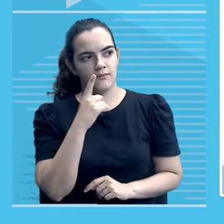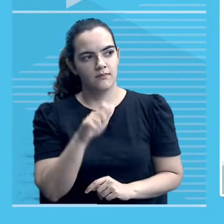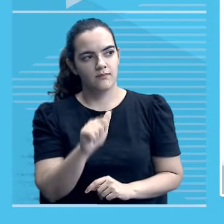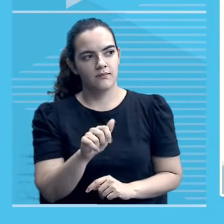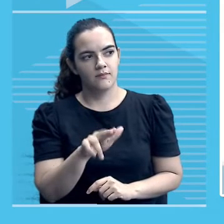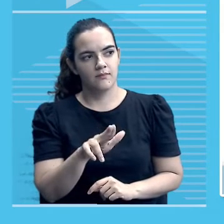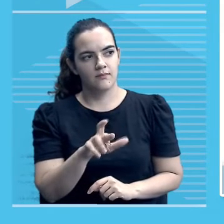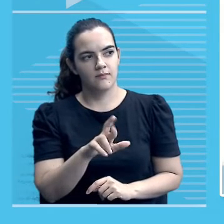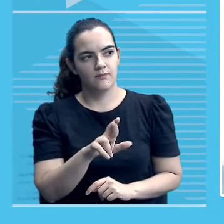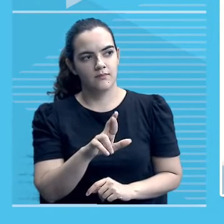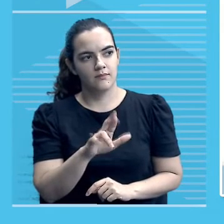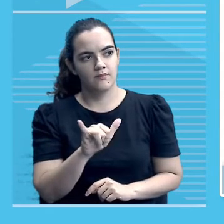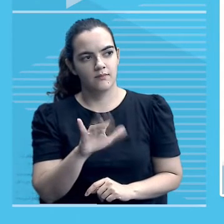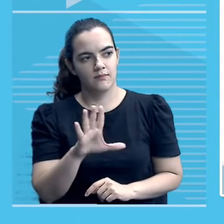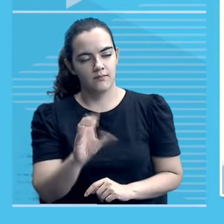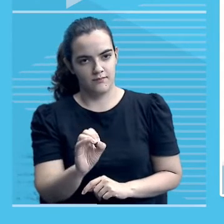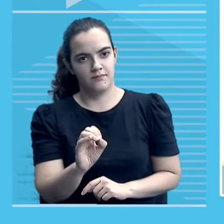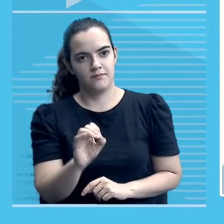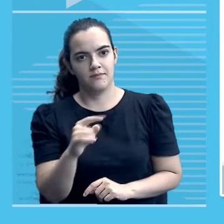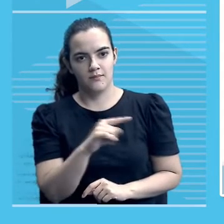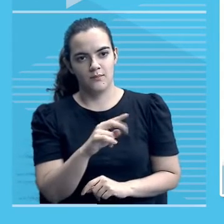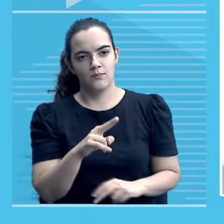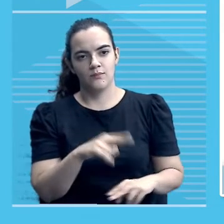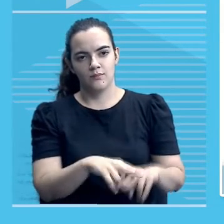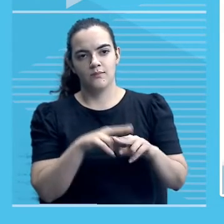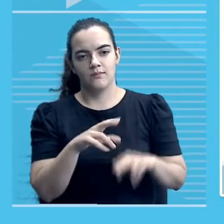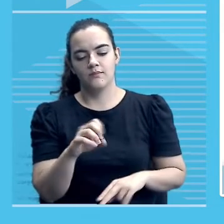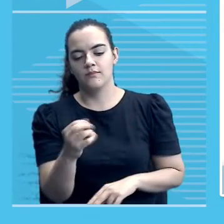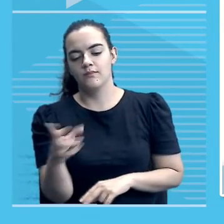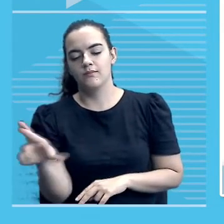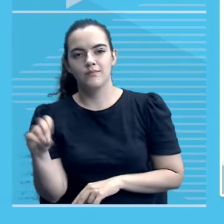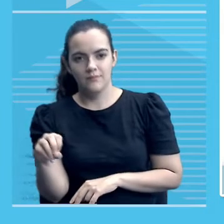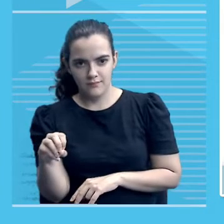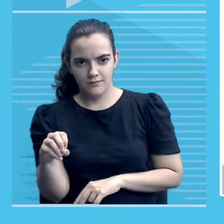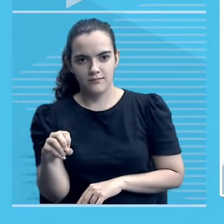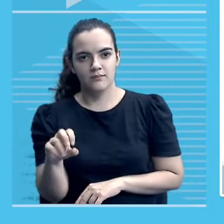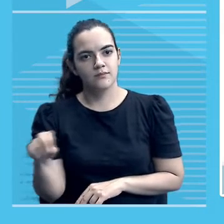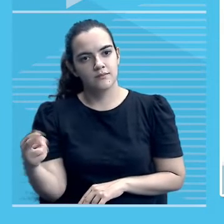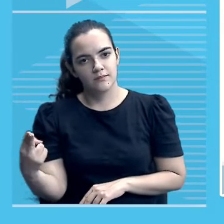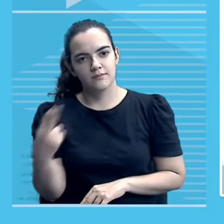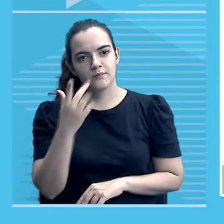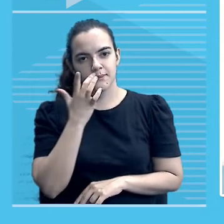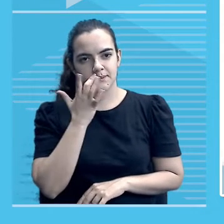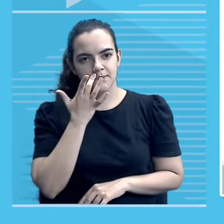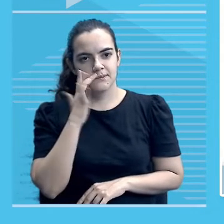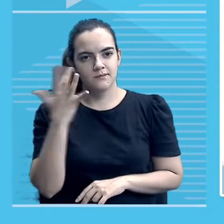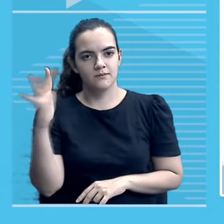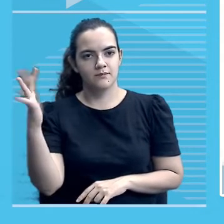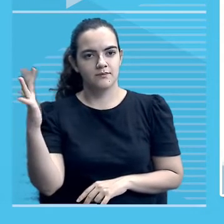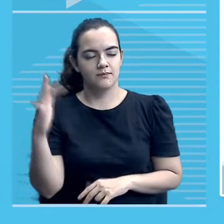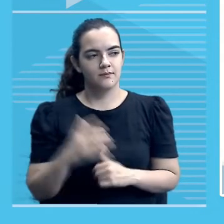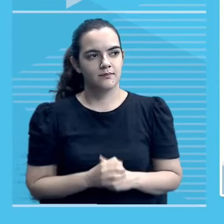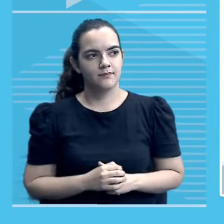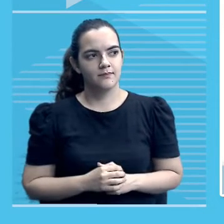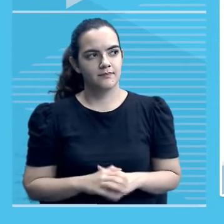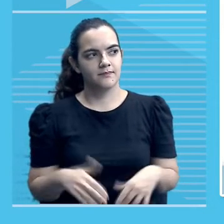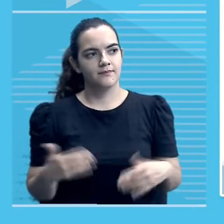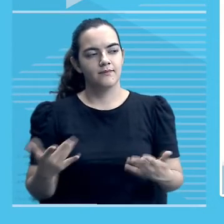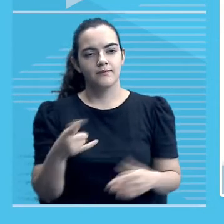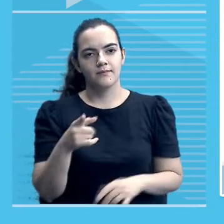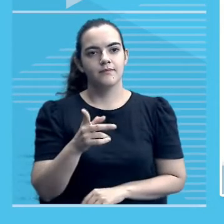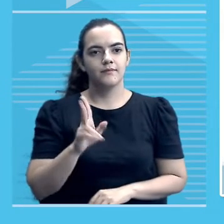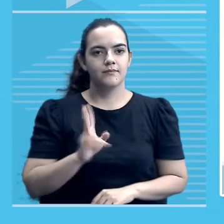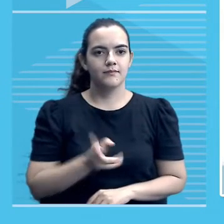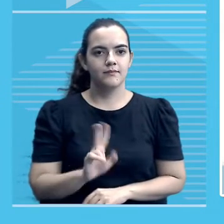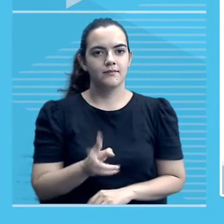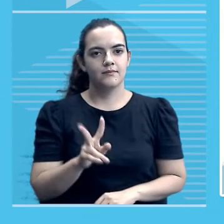chamado de áurico. Então são elementos que apresentam duas valências. Mas em todos eles você vai citar o nome